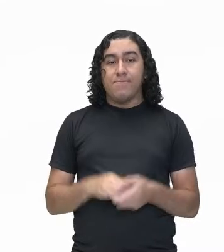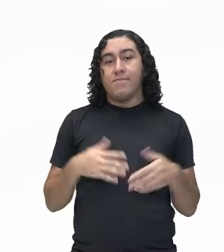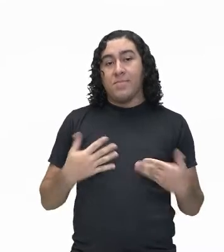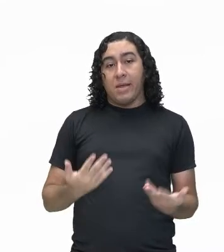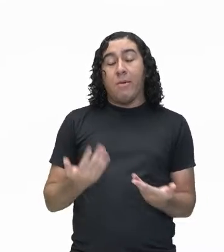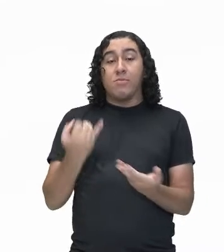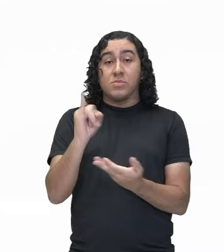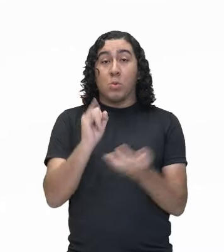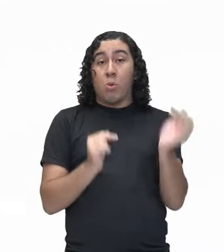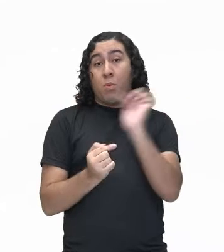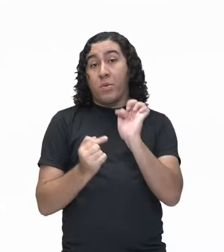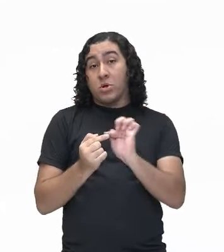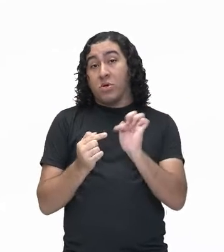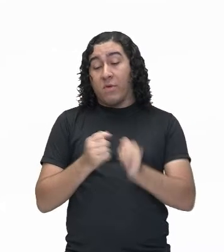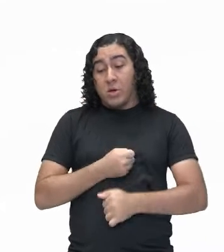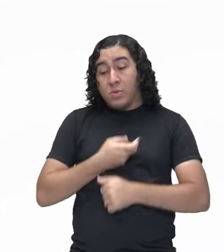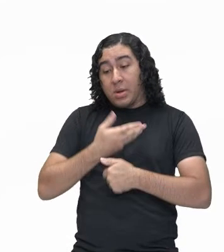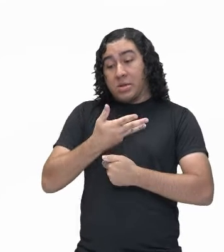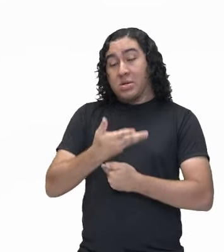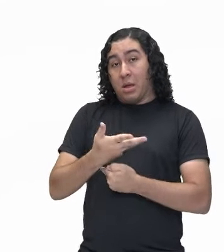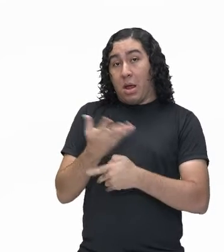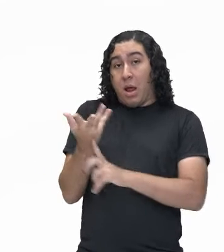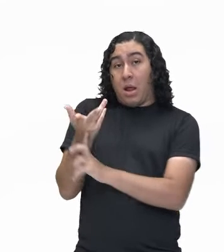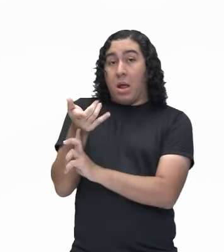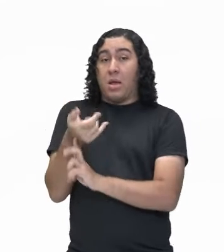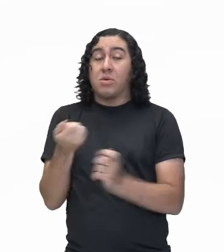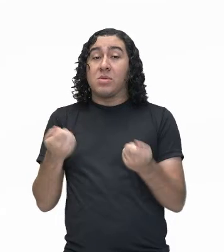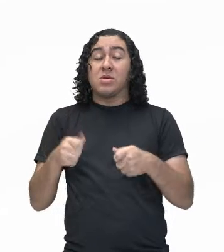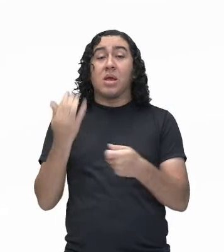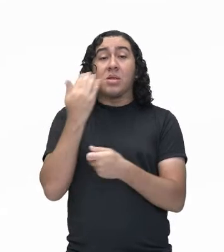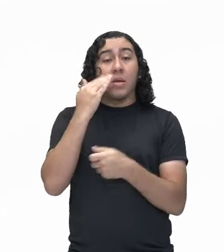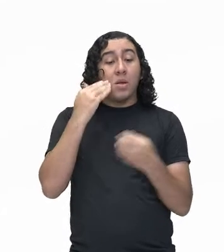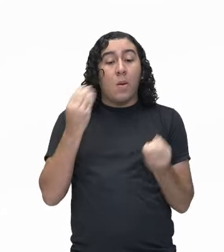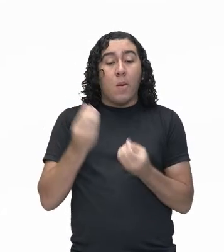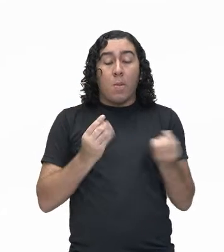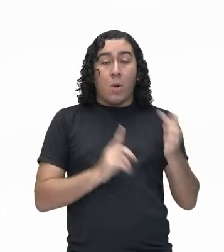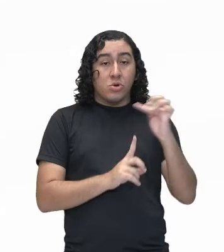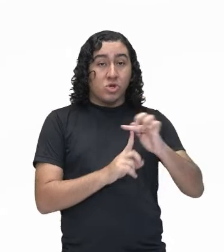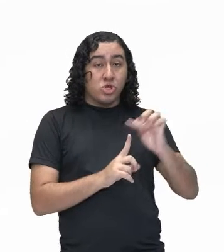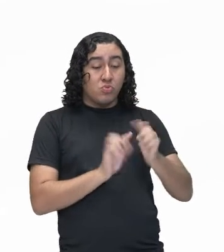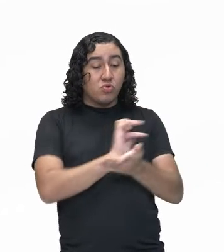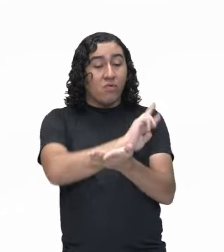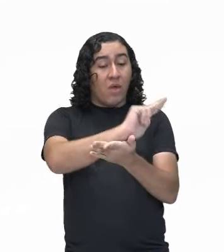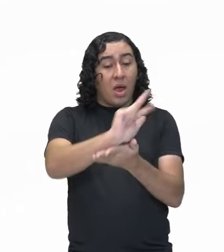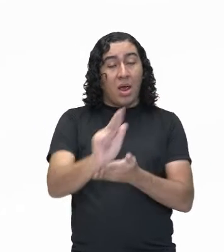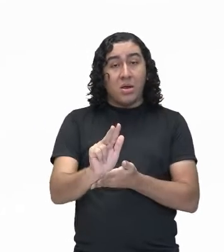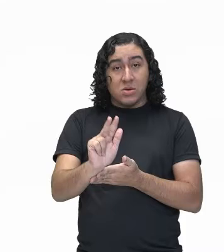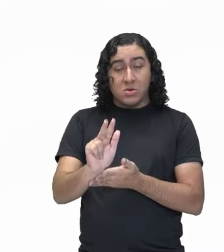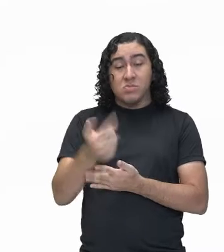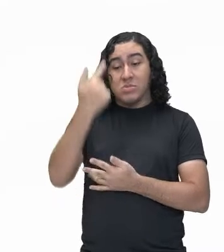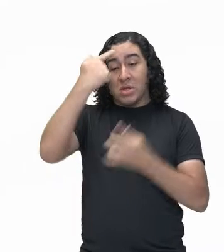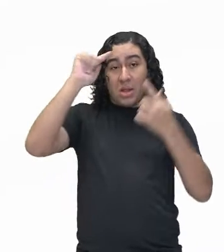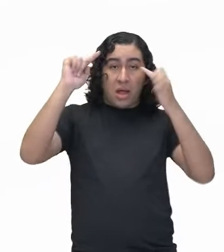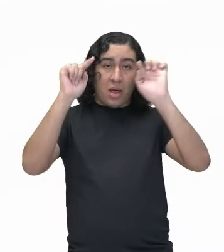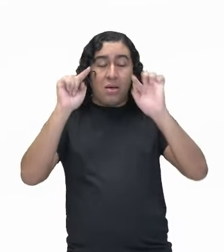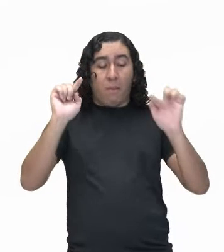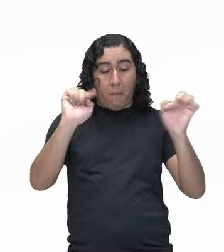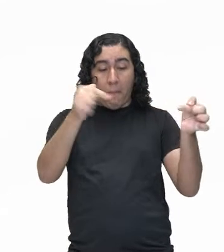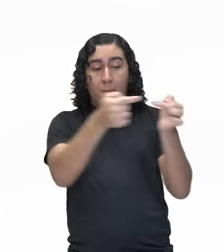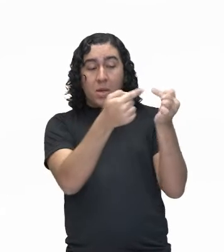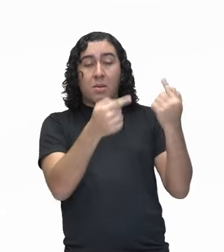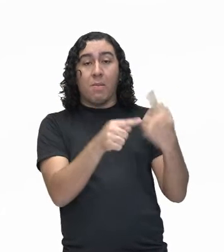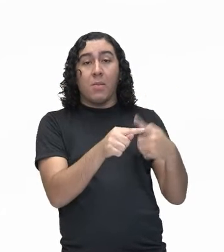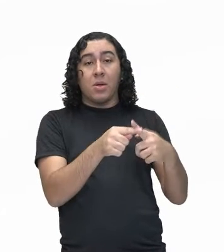arte, é preciso estar atento aos vários modos de produzir, de pensar e de se expressar. Afinal, desde